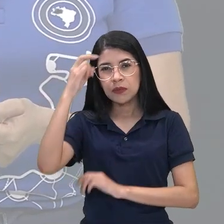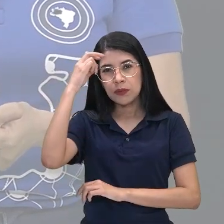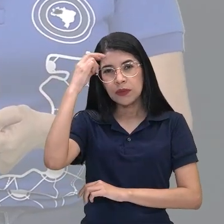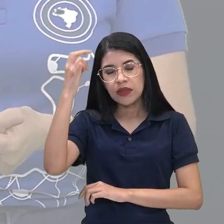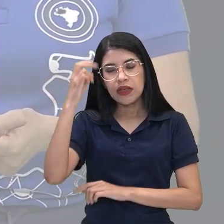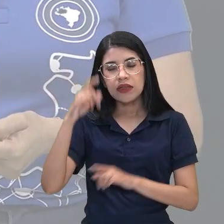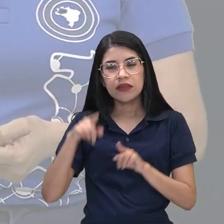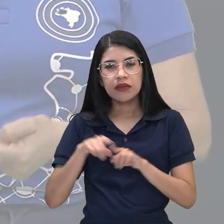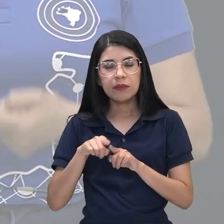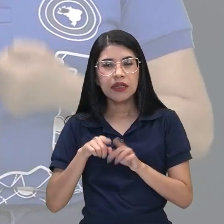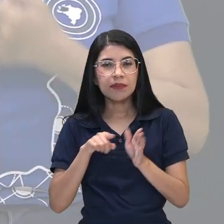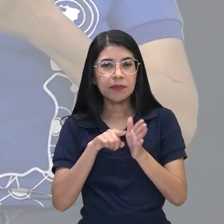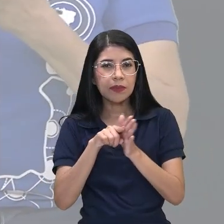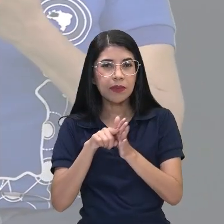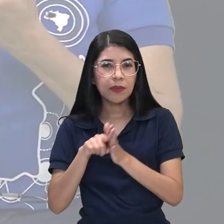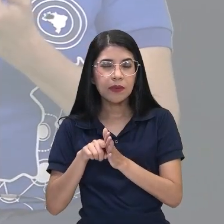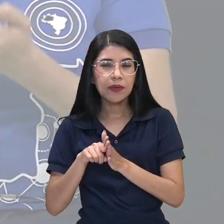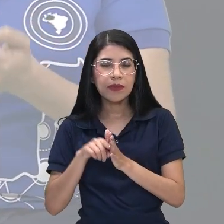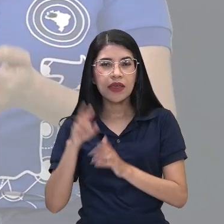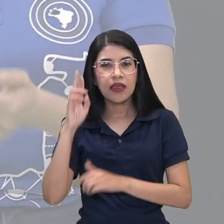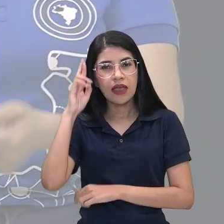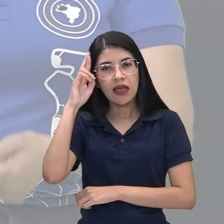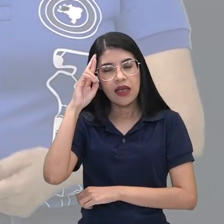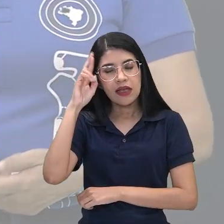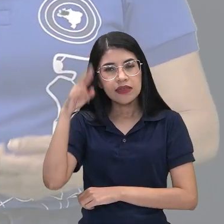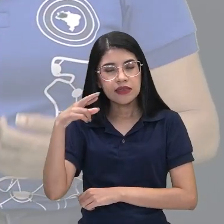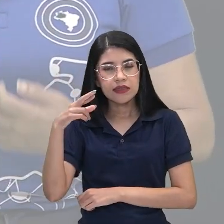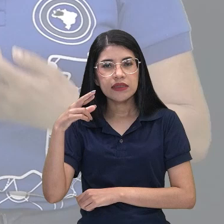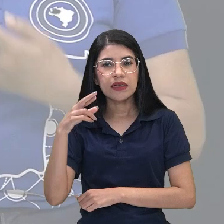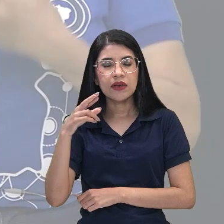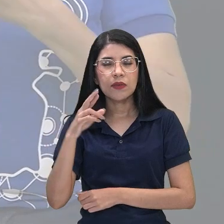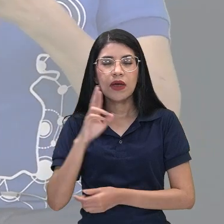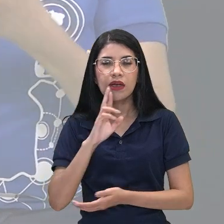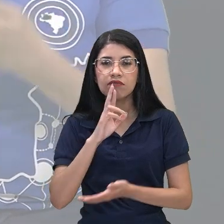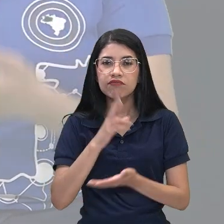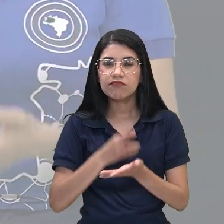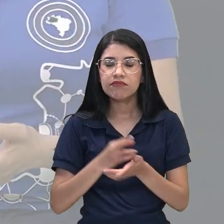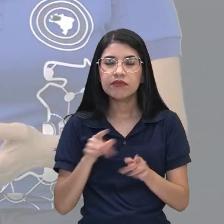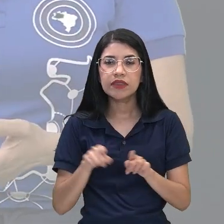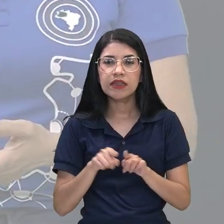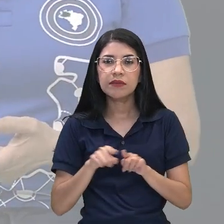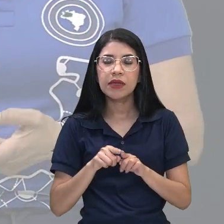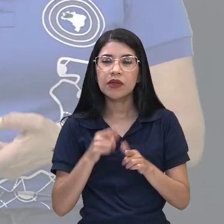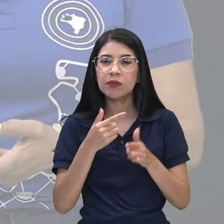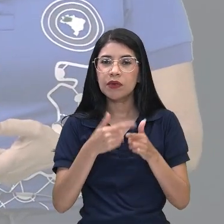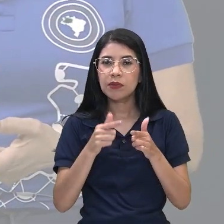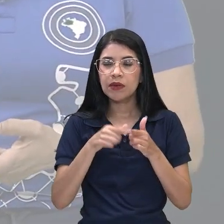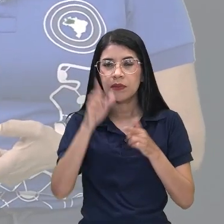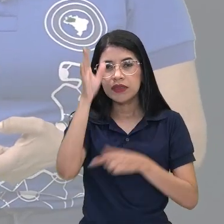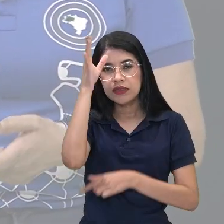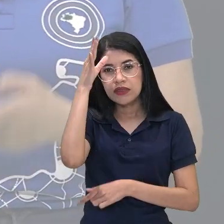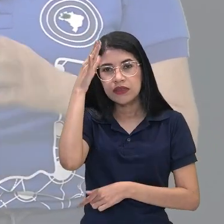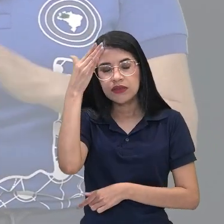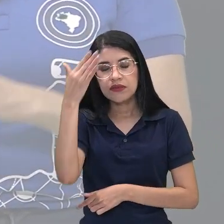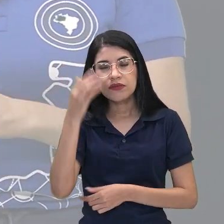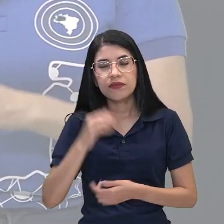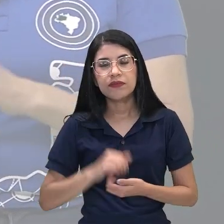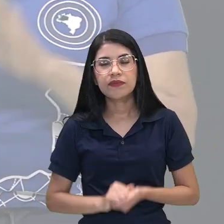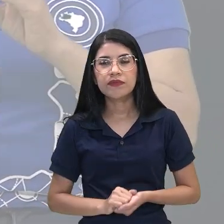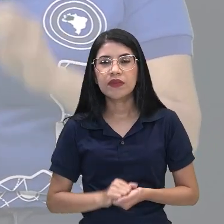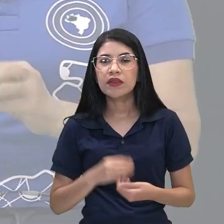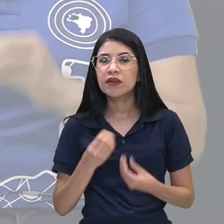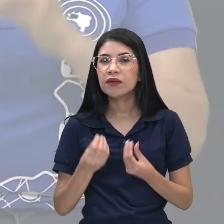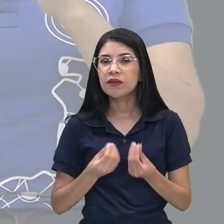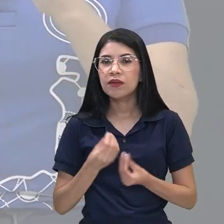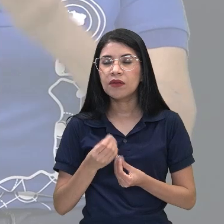busca, a razão, o resultado, a solução para os problemas, através de